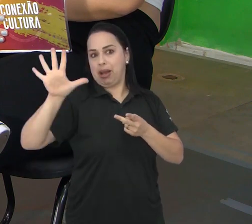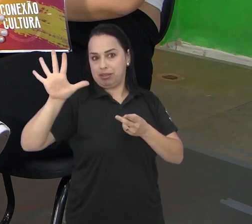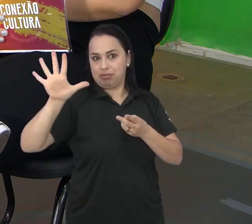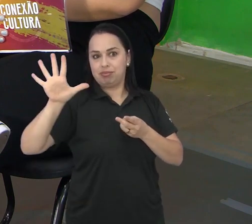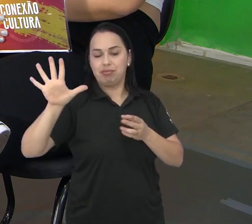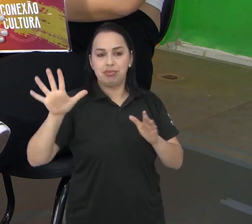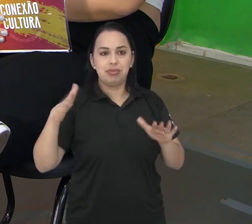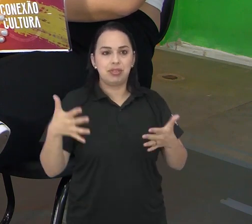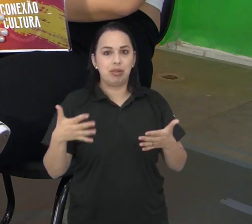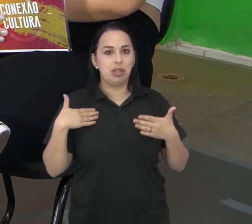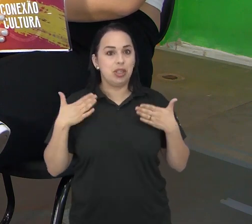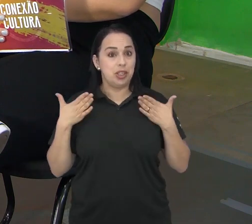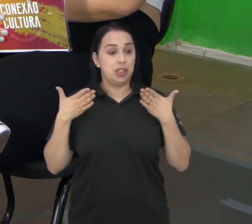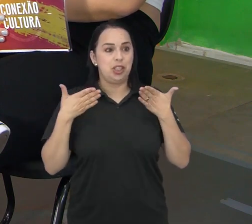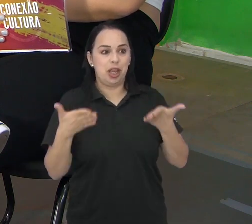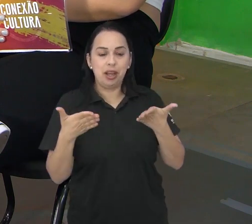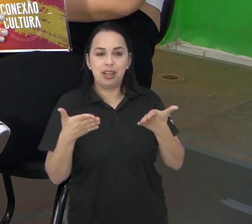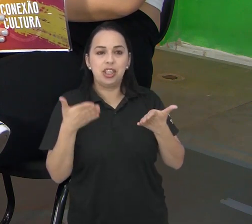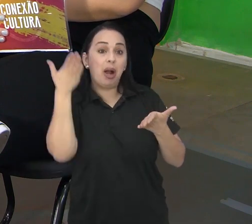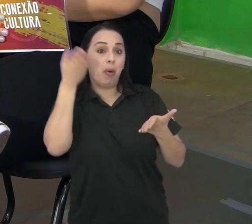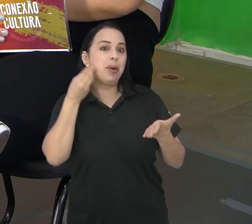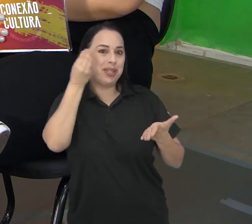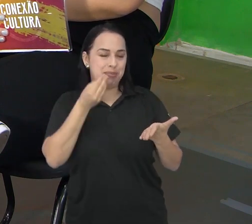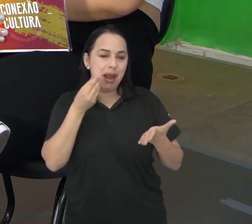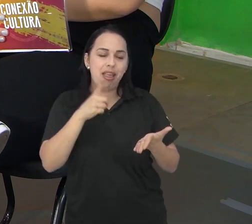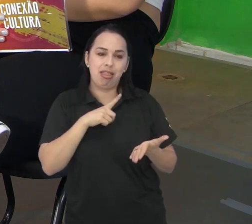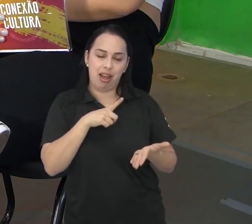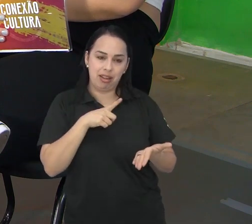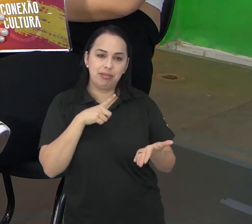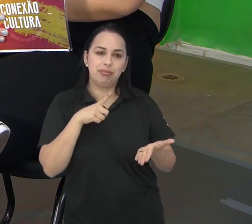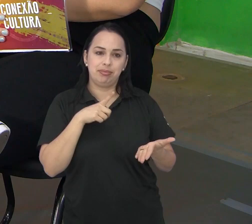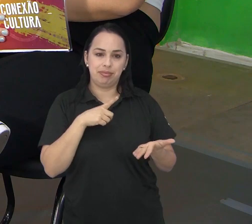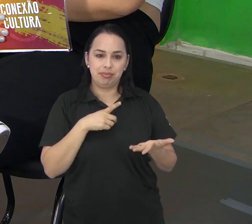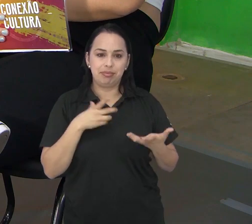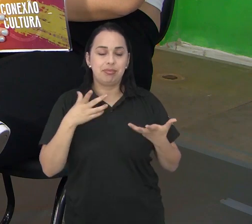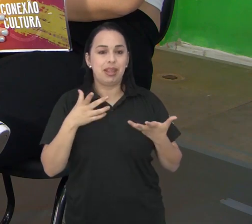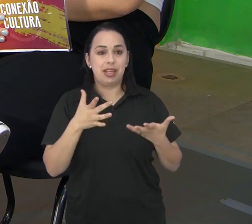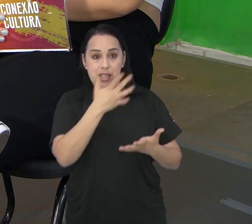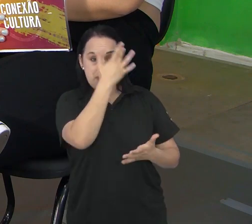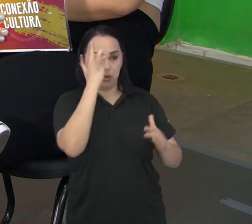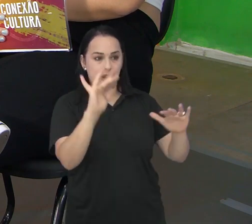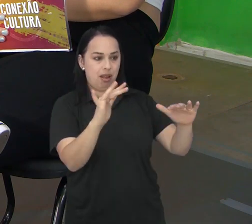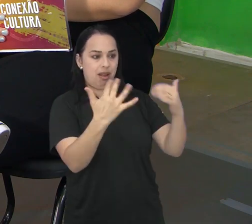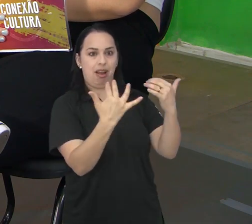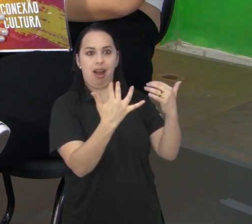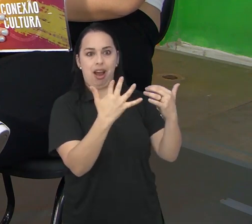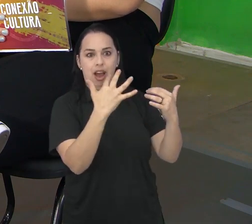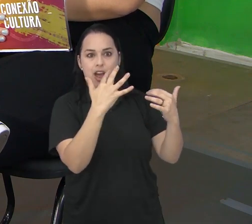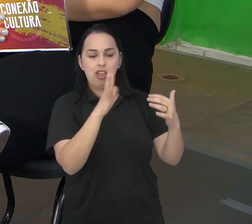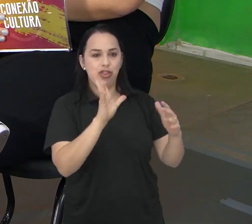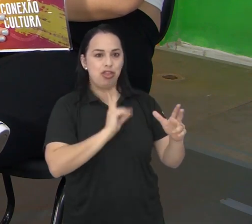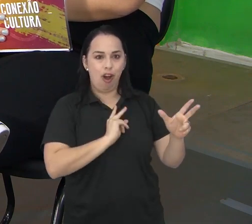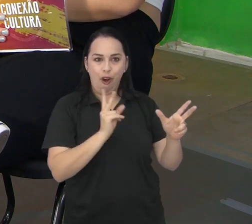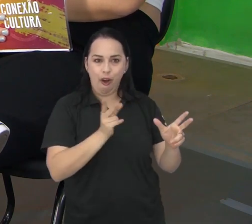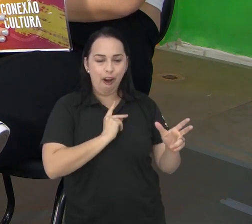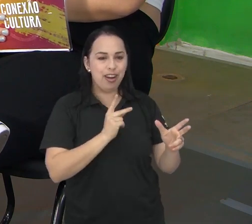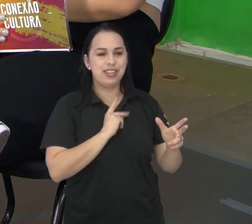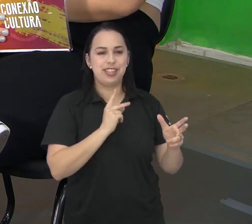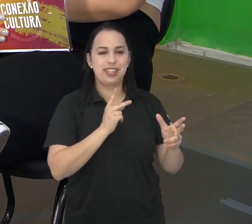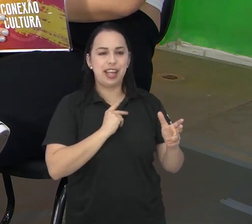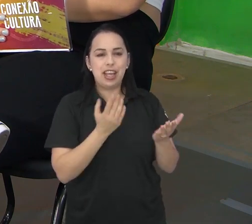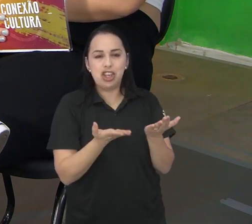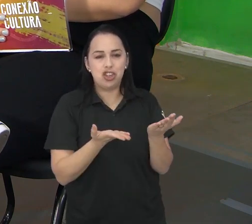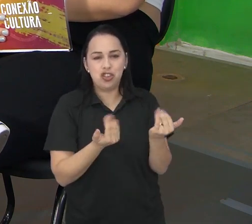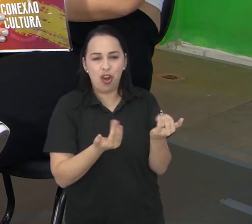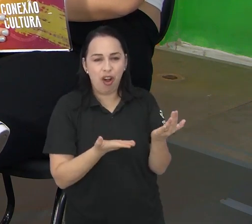Então a gente já chega lá com uma bagagem. E isso meio que, pro pessoal lá, eles ficam impressionados. Nossa, né, os músicos e tal,